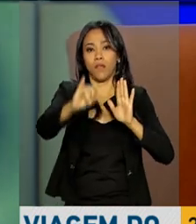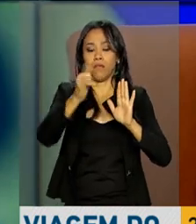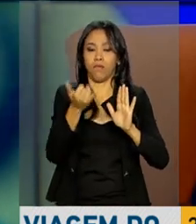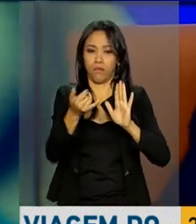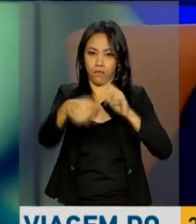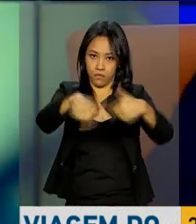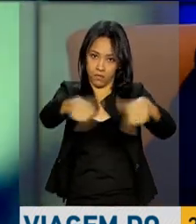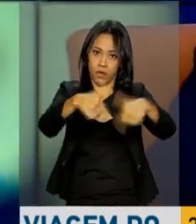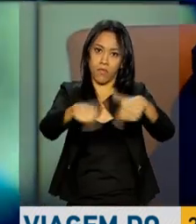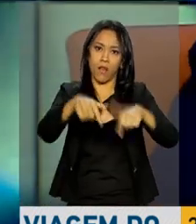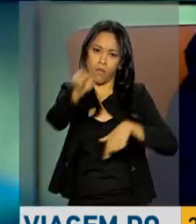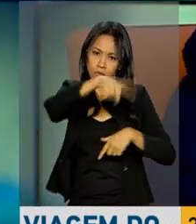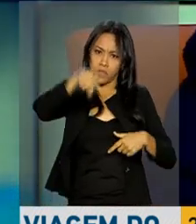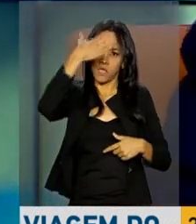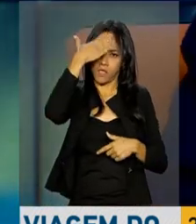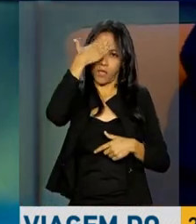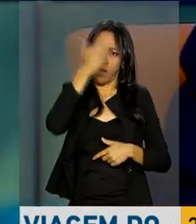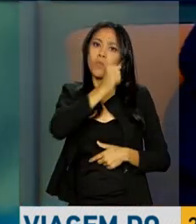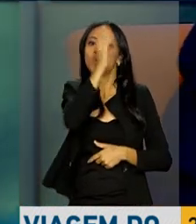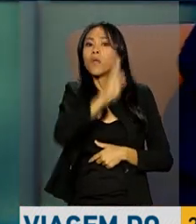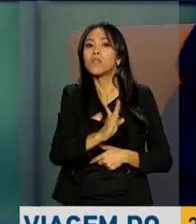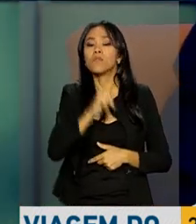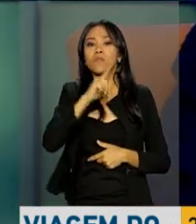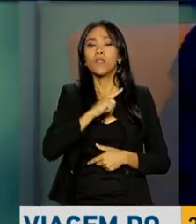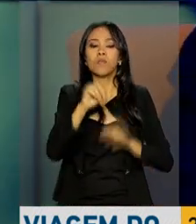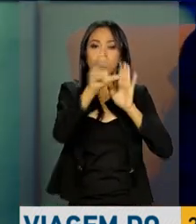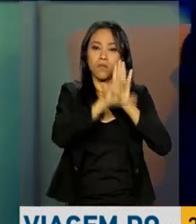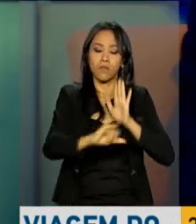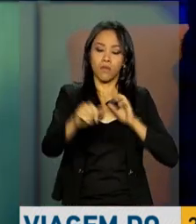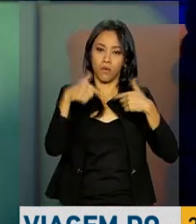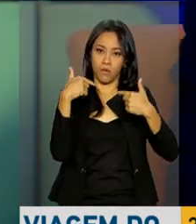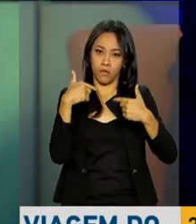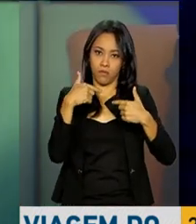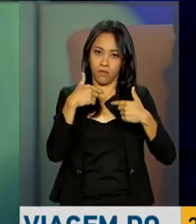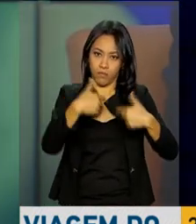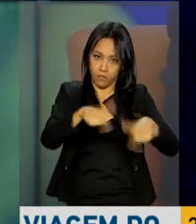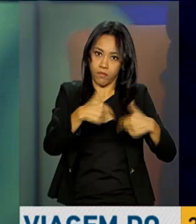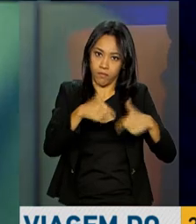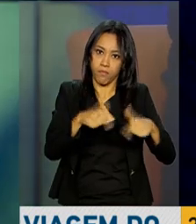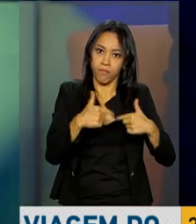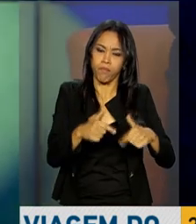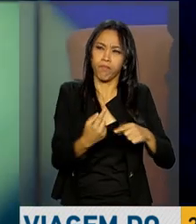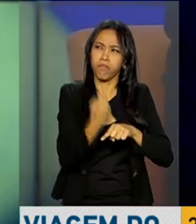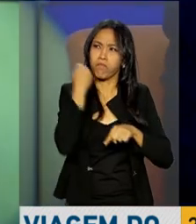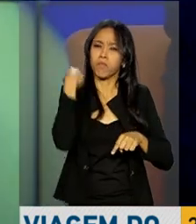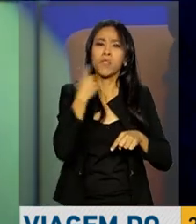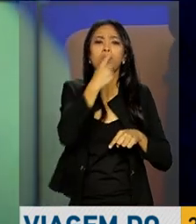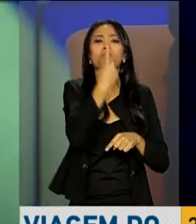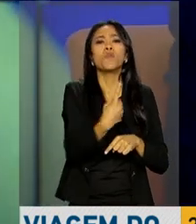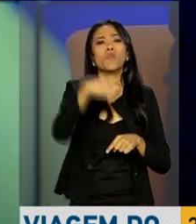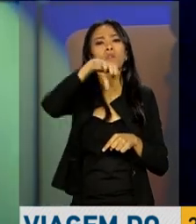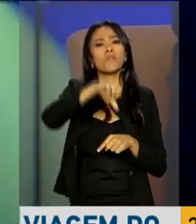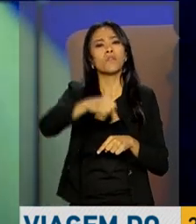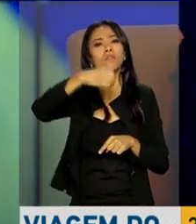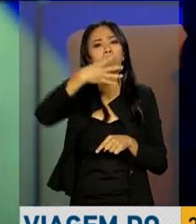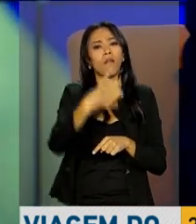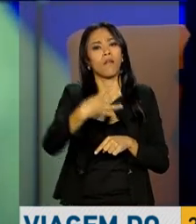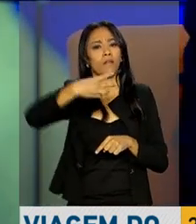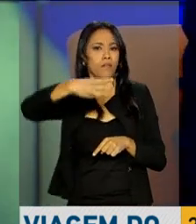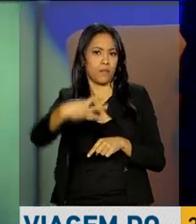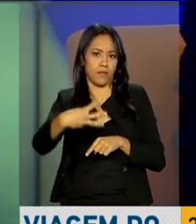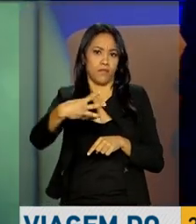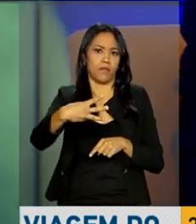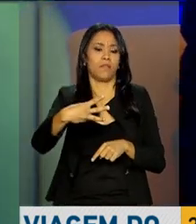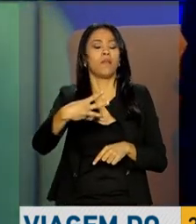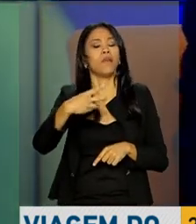trabalhista. Os senhores sabem que no Brasil nós temos uma legislação trabalhista que data inicialmente de 1943.